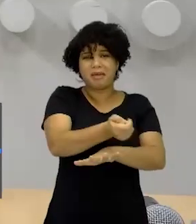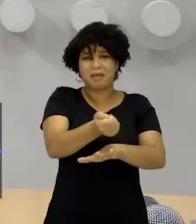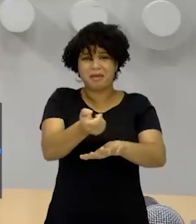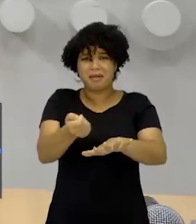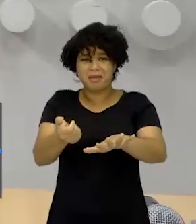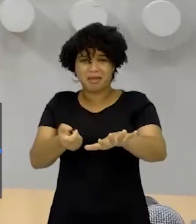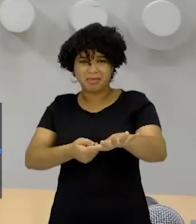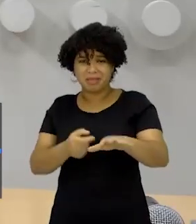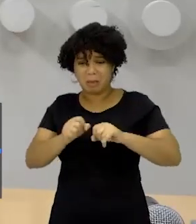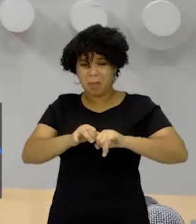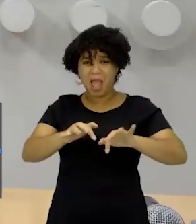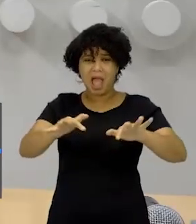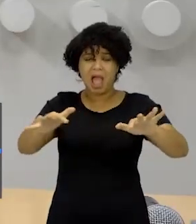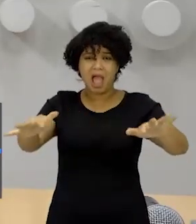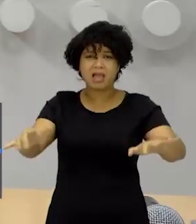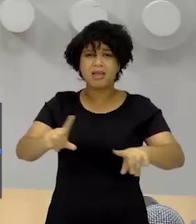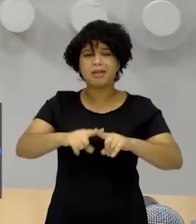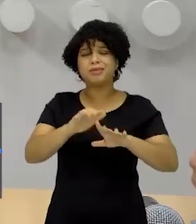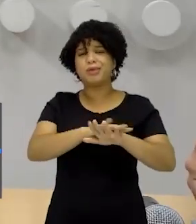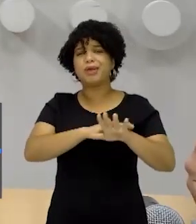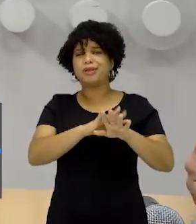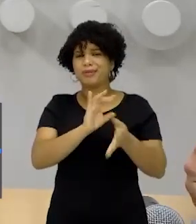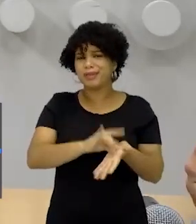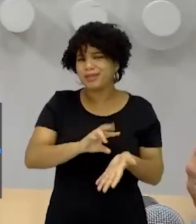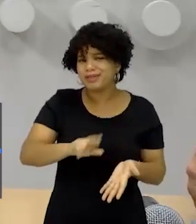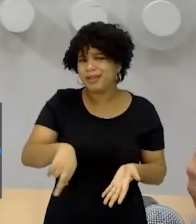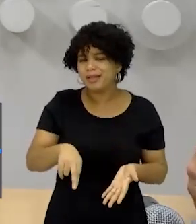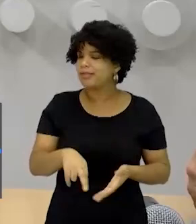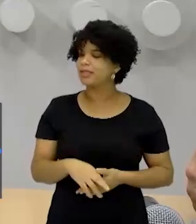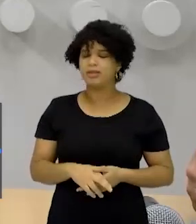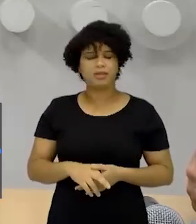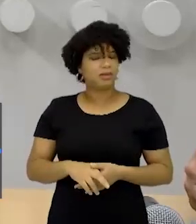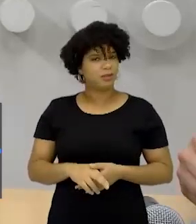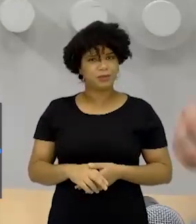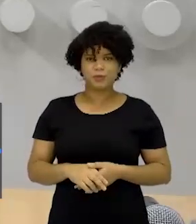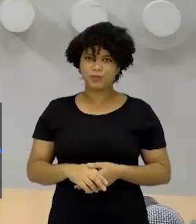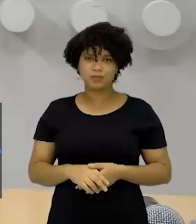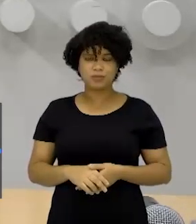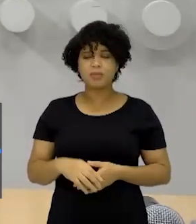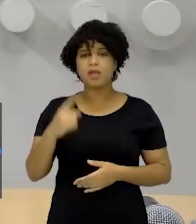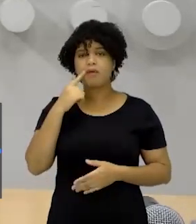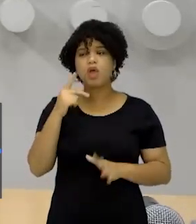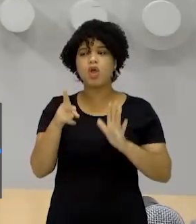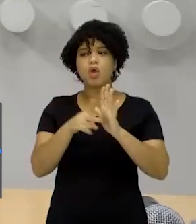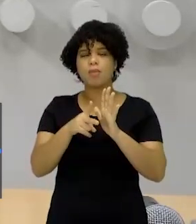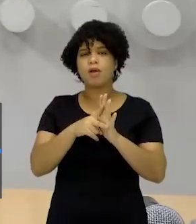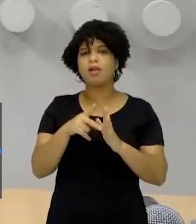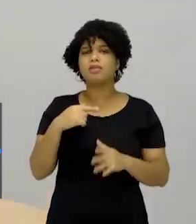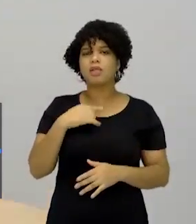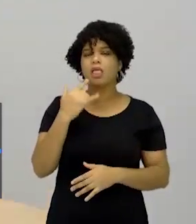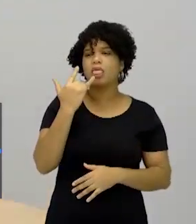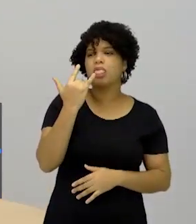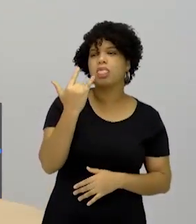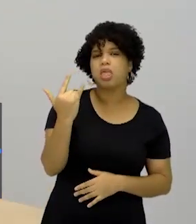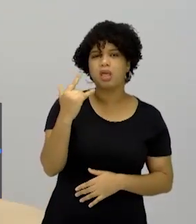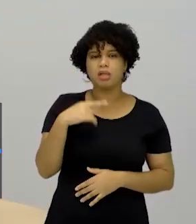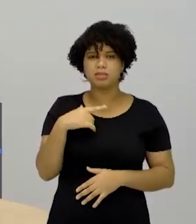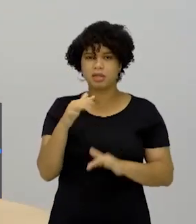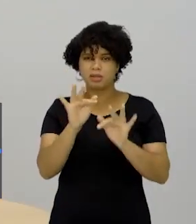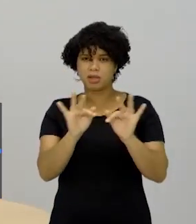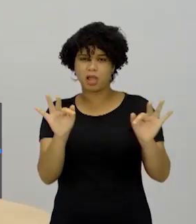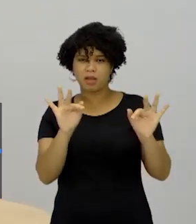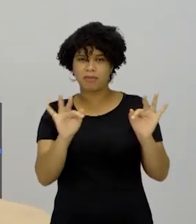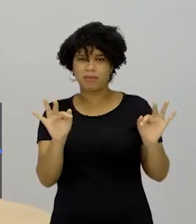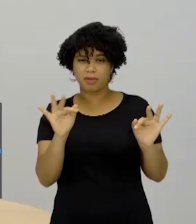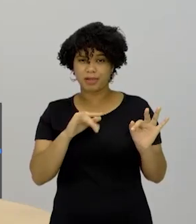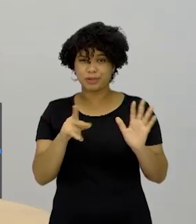verdades absolutas, perfis falsos criados especialmente para atrair pretendentes. Tudo